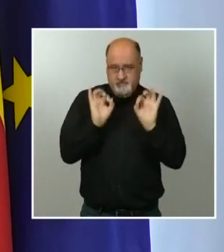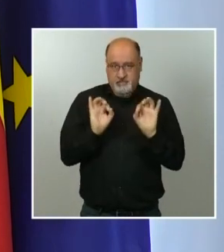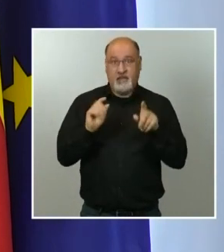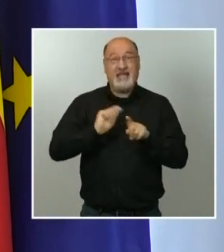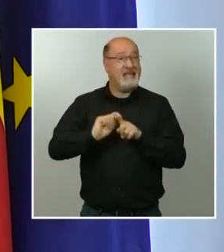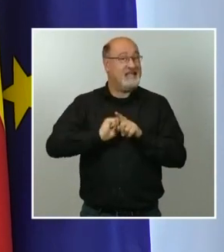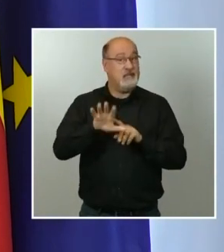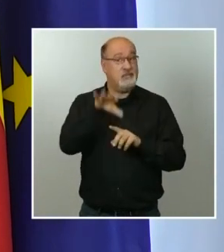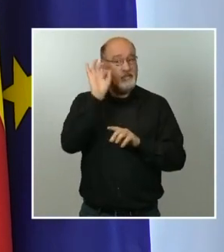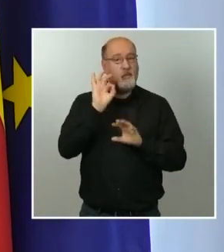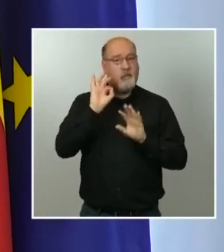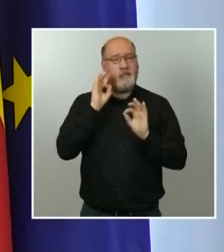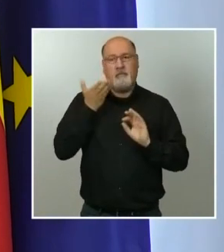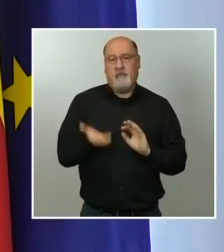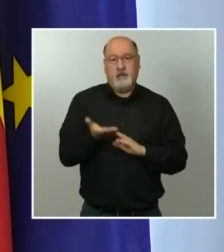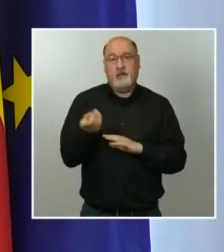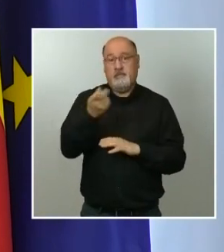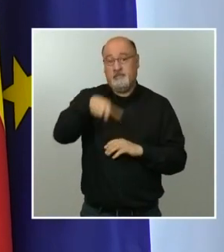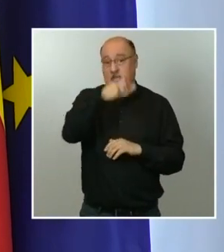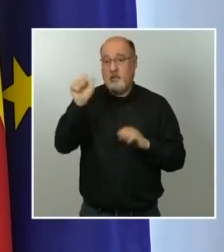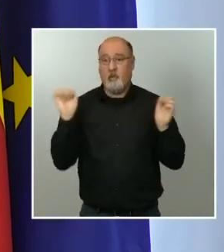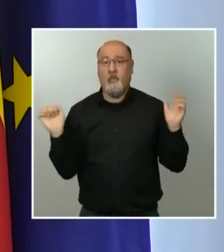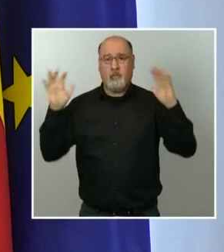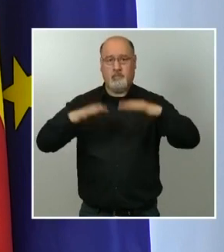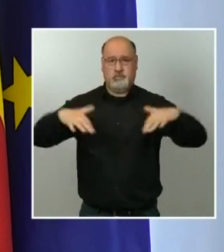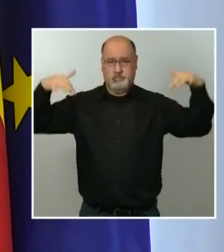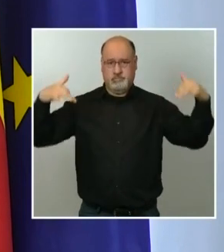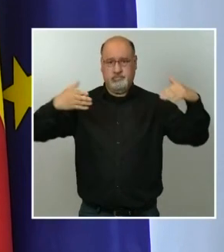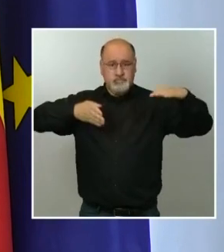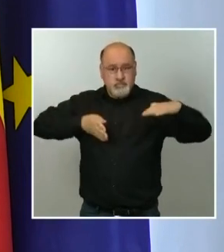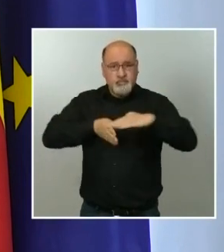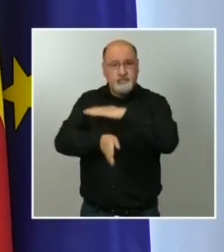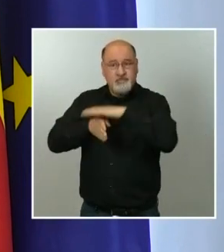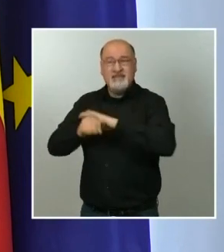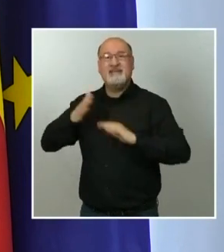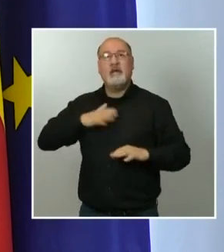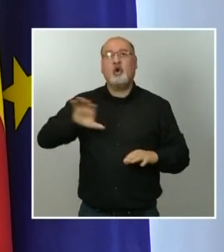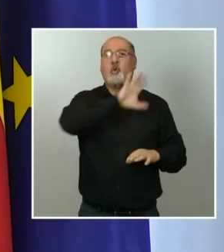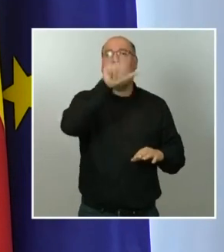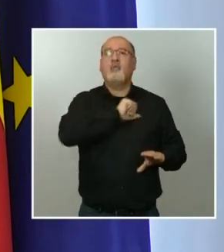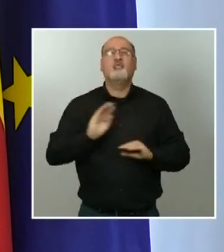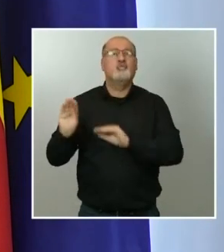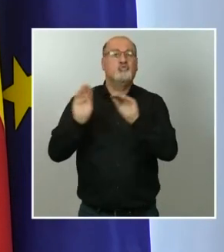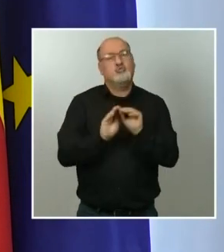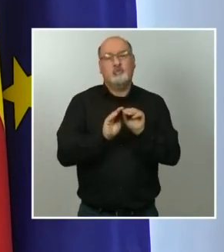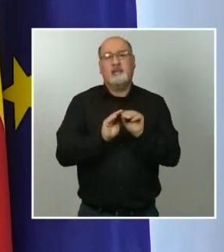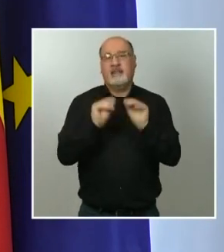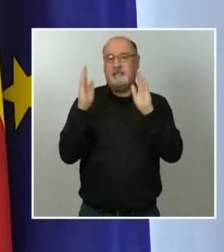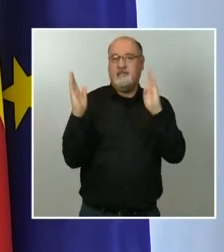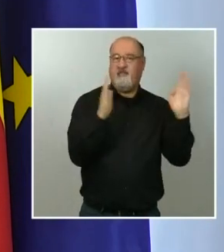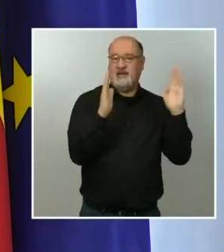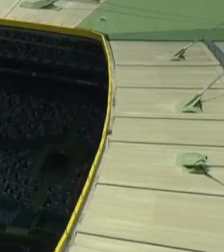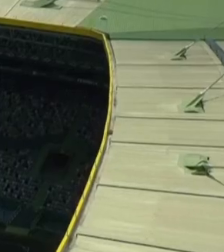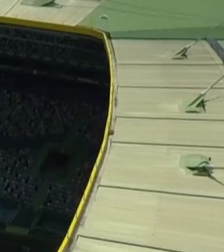para cada 100 mil habitantes. O público vai ter que usar máscara FFP2 e vai ter a temperatura ferida ao entrar no estádio.